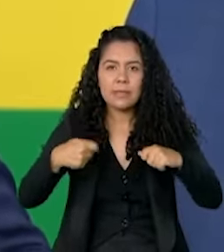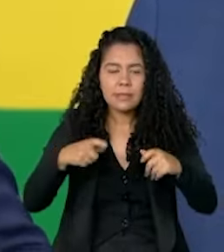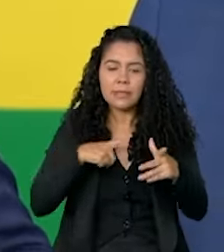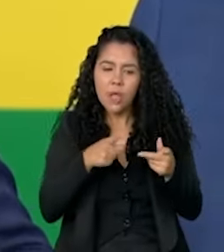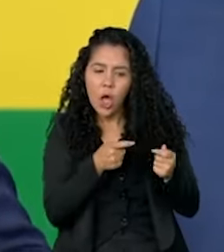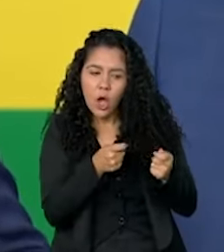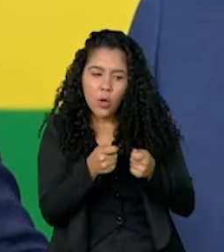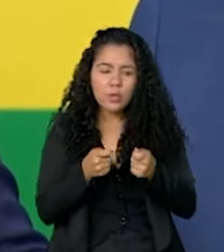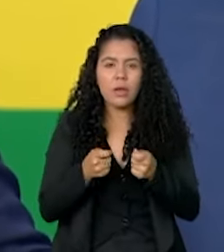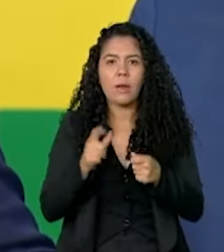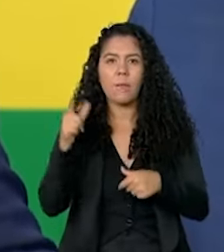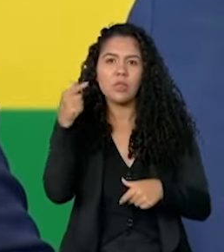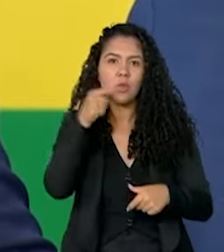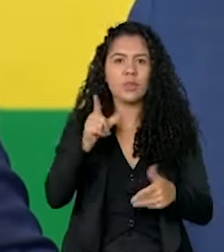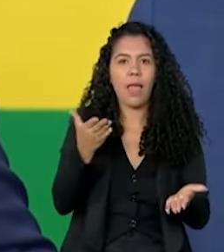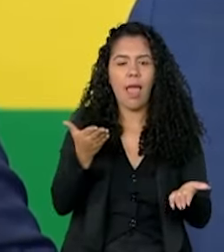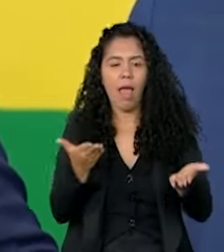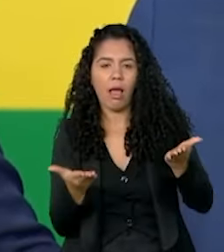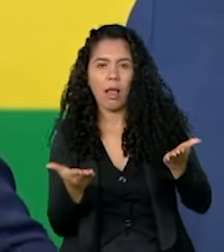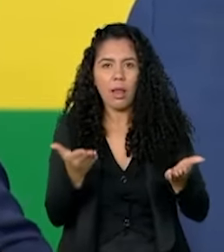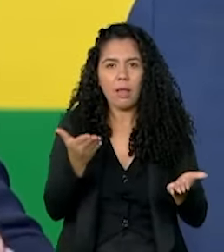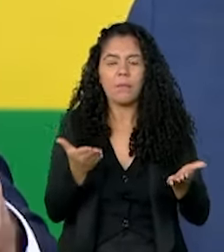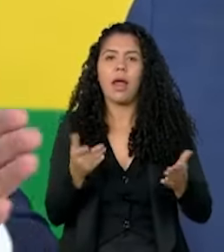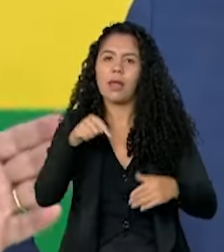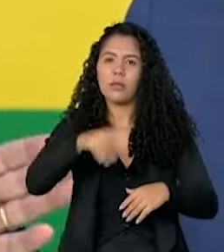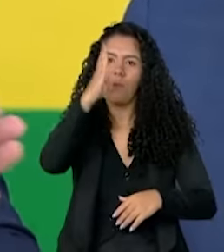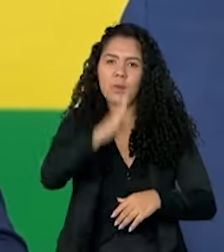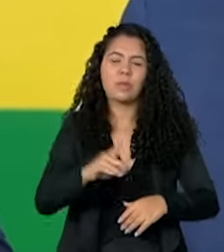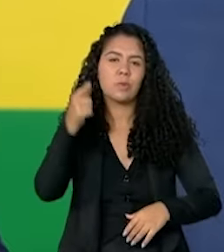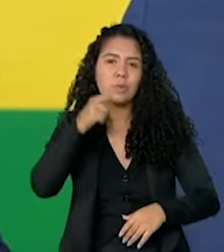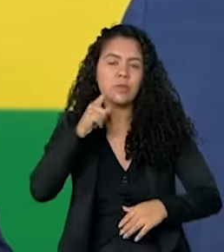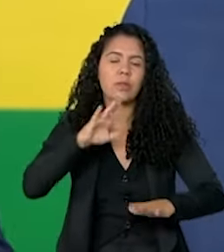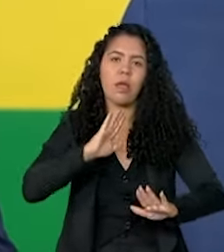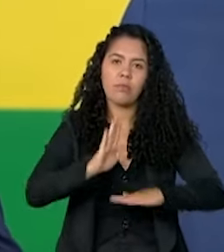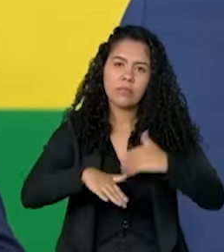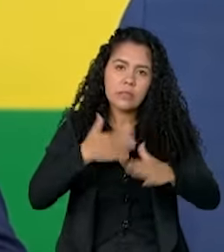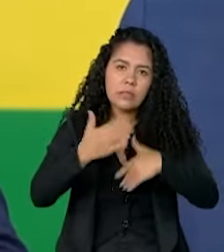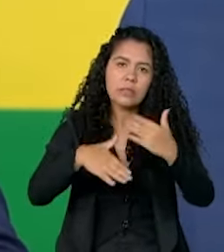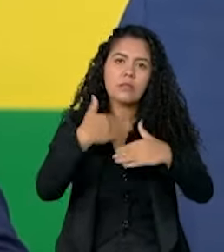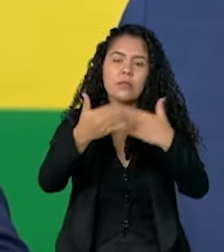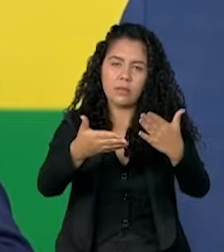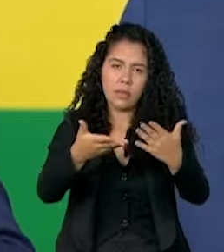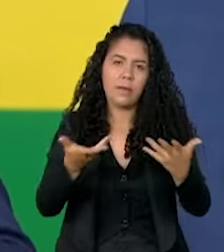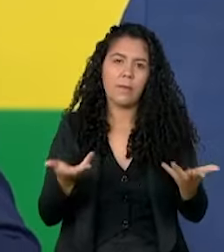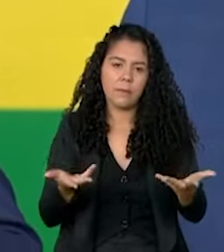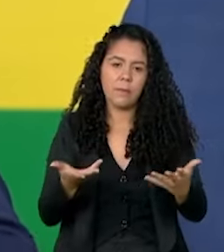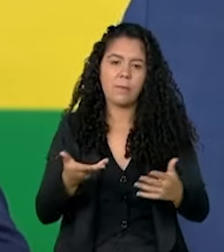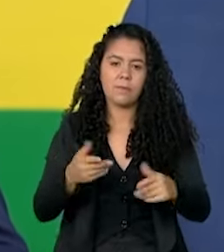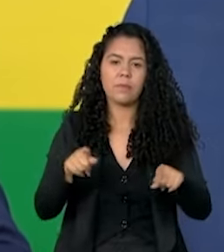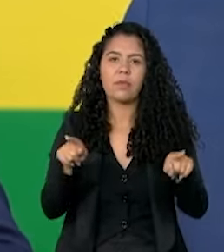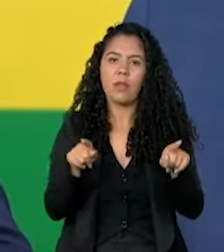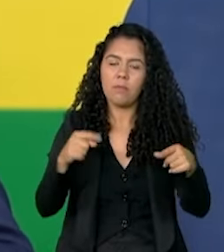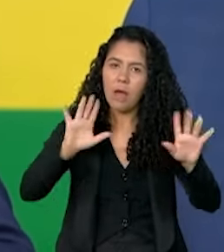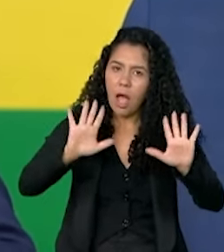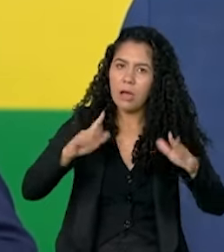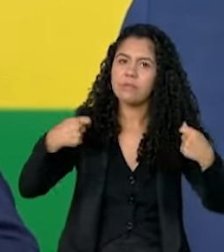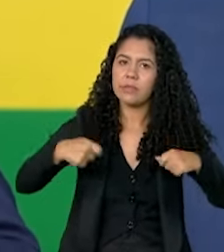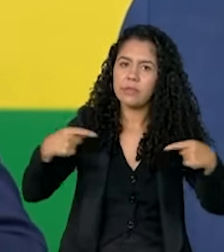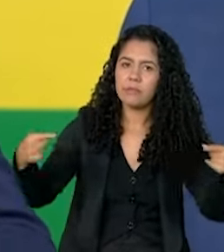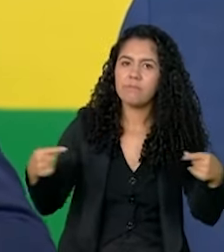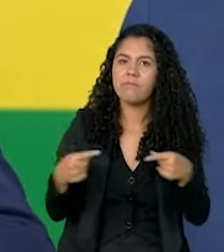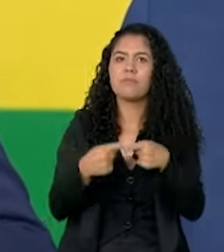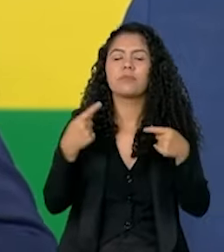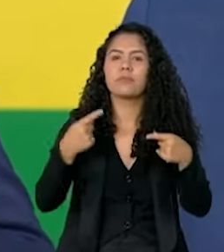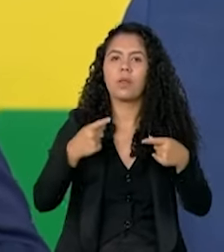fiscal e podemos fazer o país crescer como ele vem crescendo, né? Com sustentabilidade,